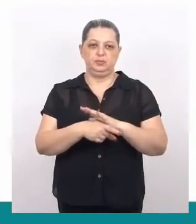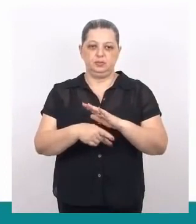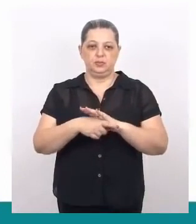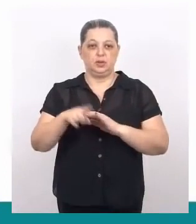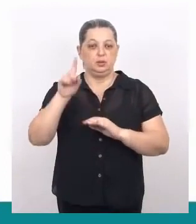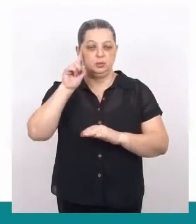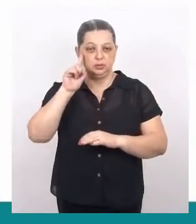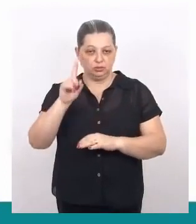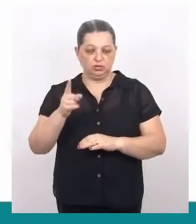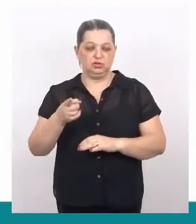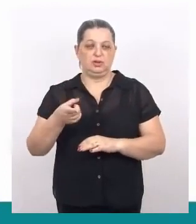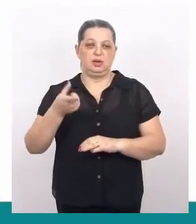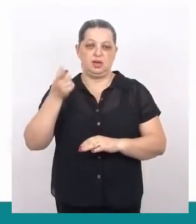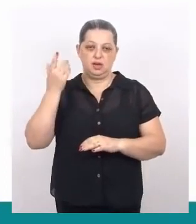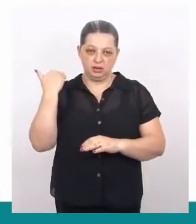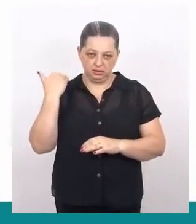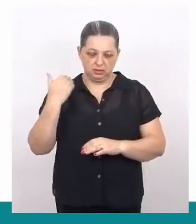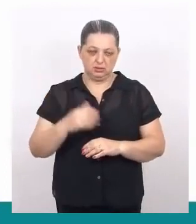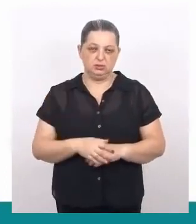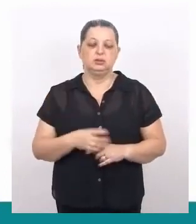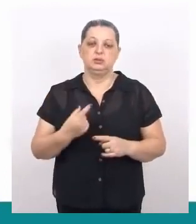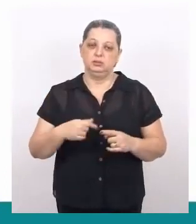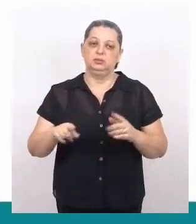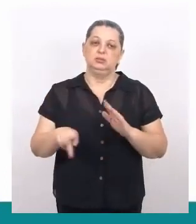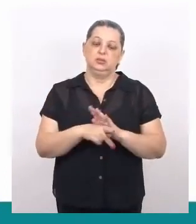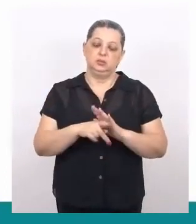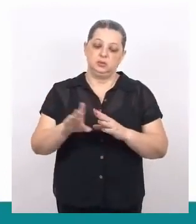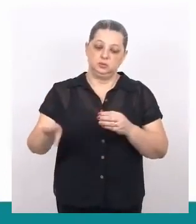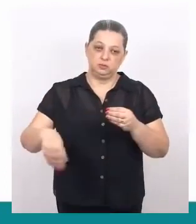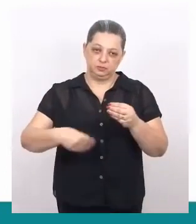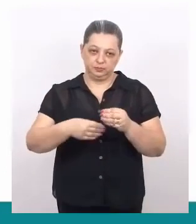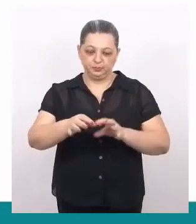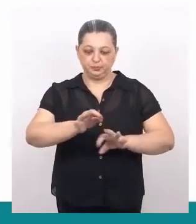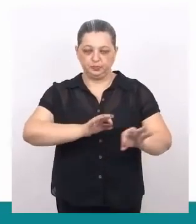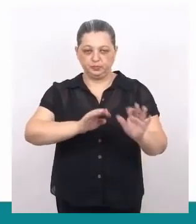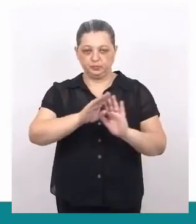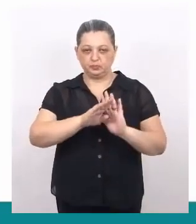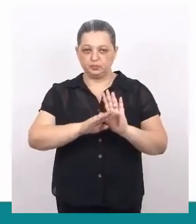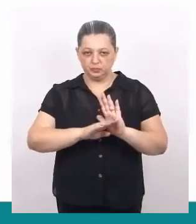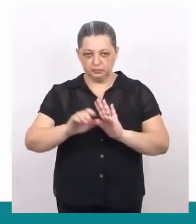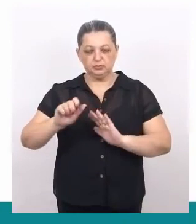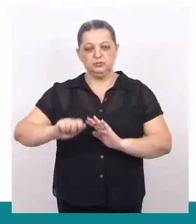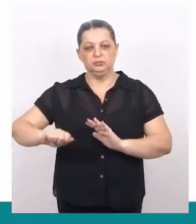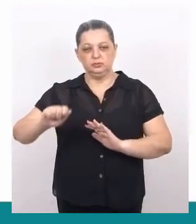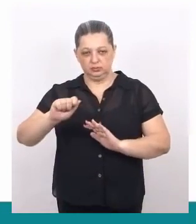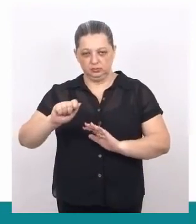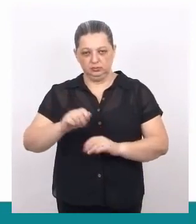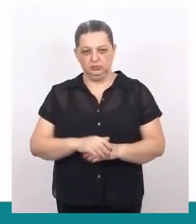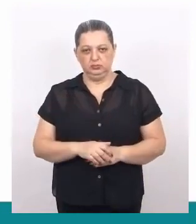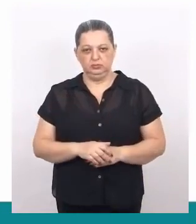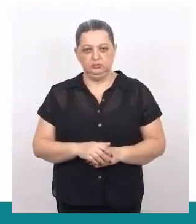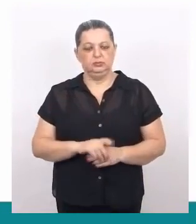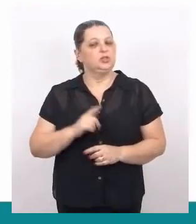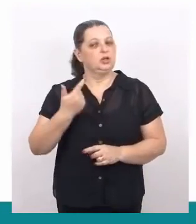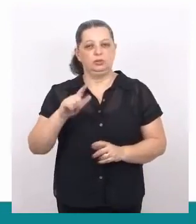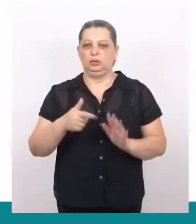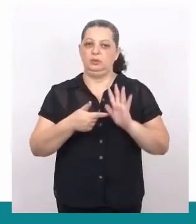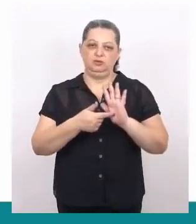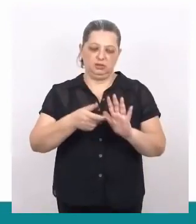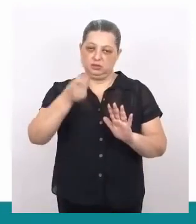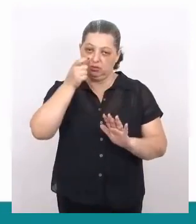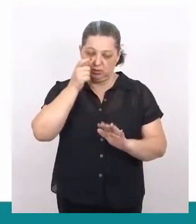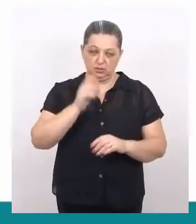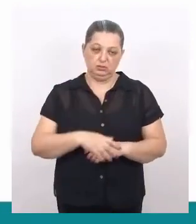tá? Então, vocês vão realizar a atribuição do projeto, que é na associação, tá? Ele não tem manifestação de interesse,